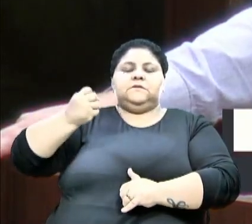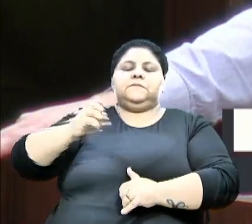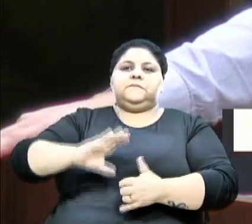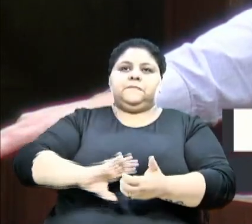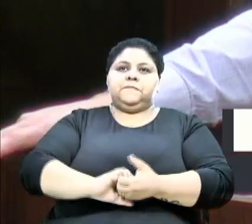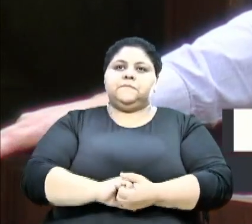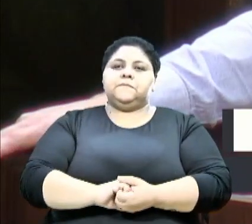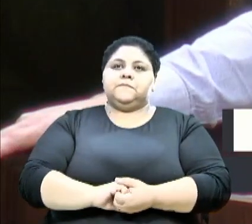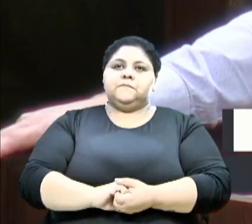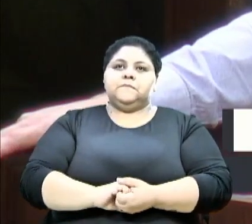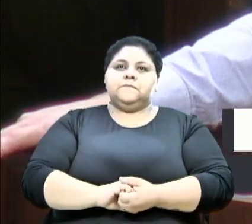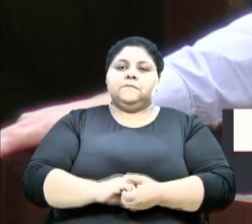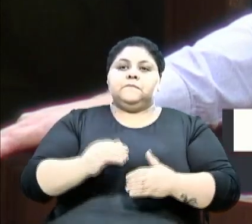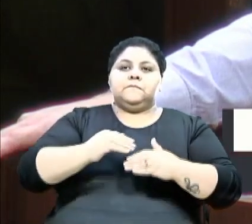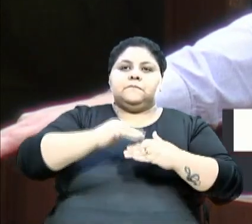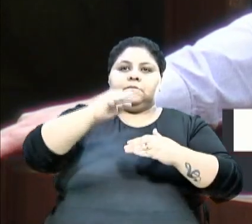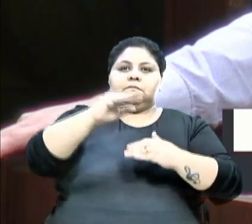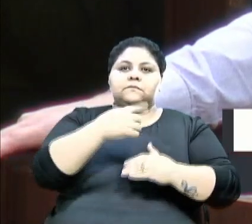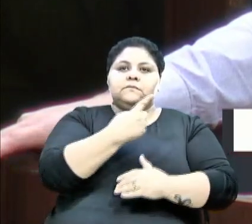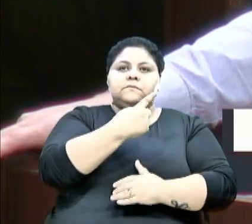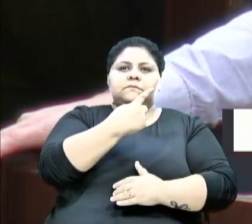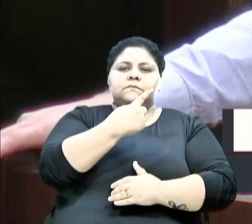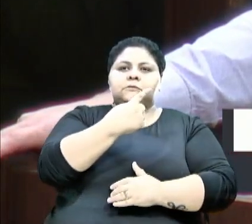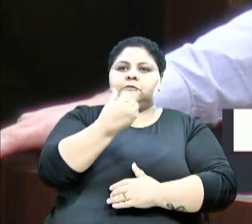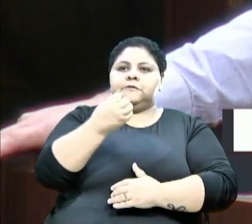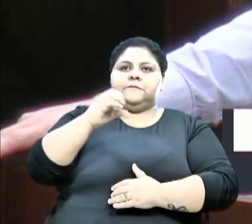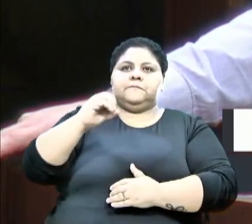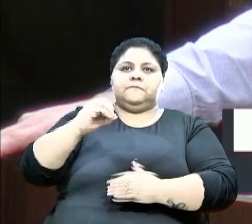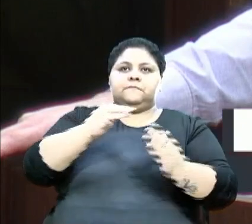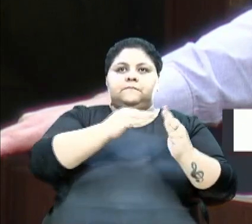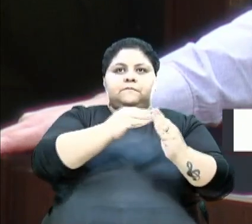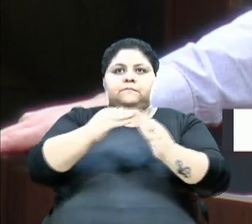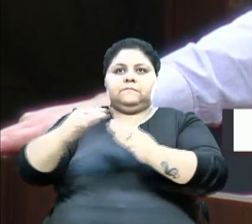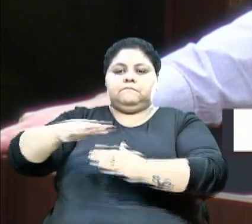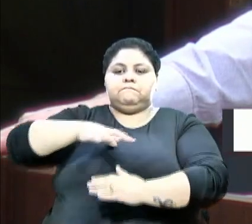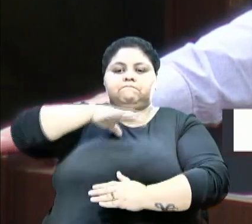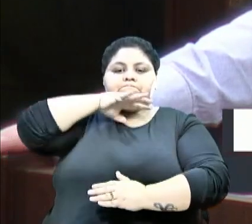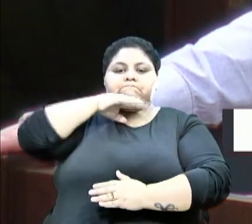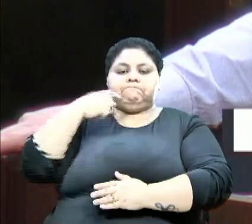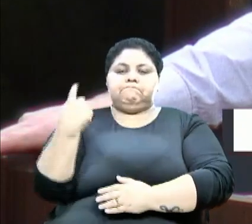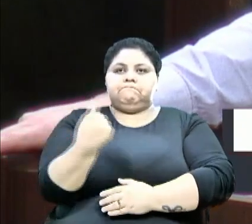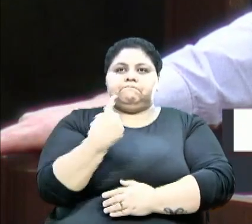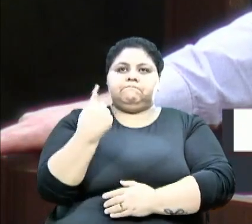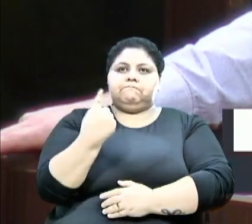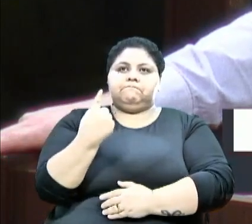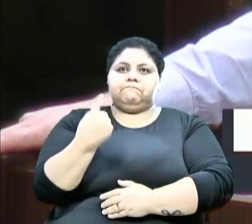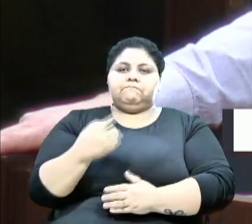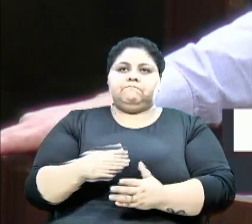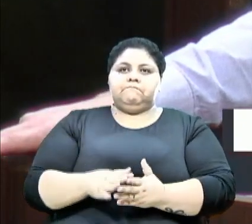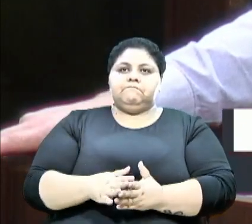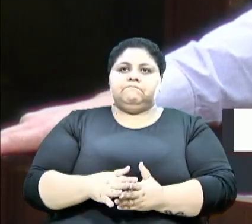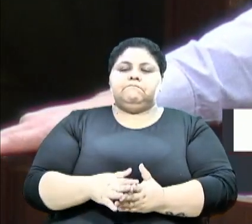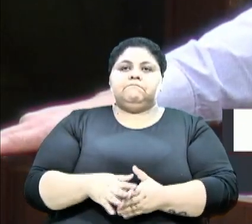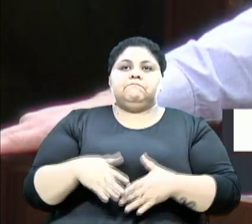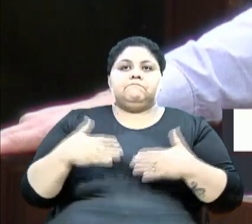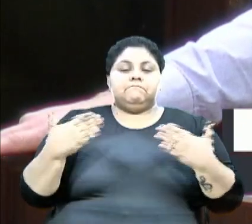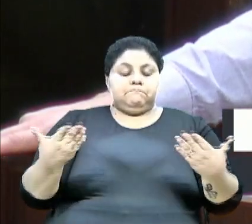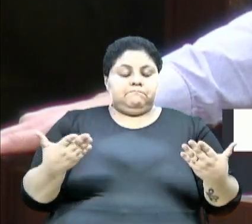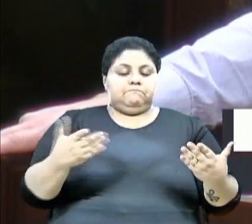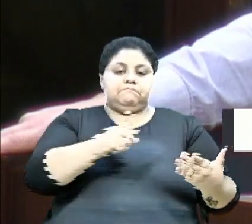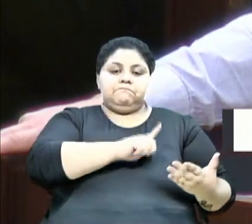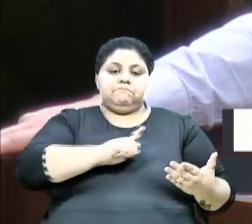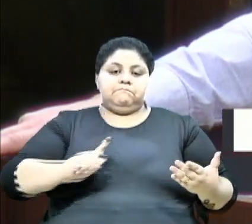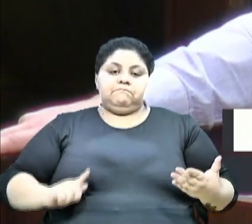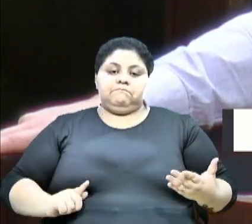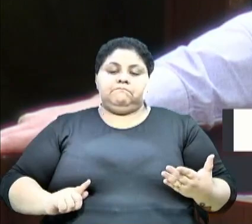231 casas de alvenaria com terreno individual. Então, esse do governo do estado. Do